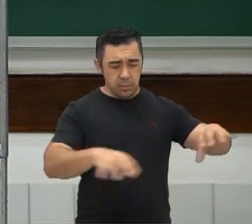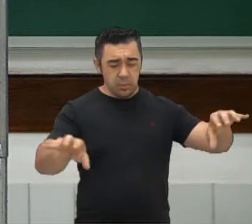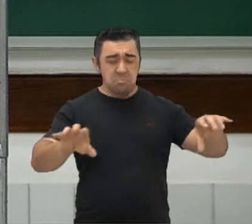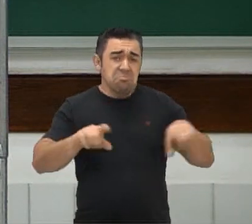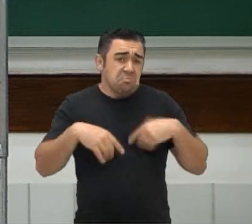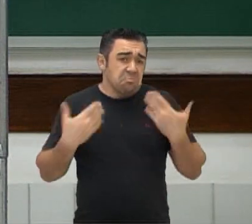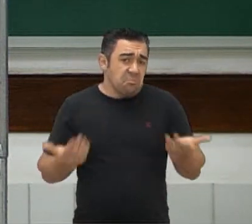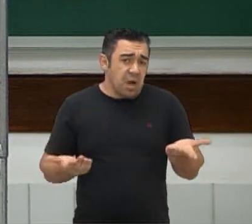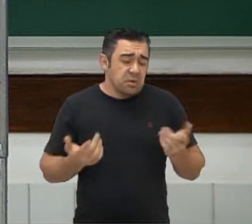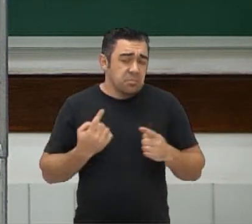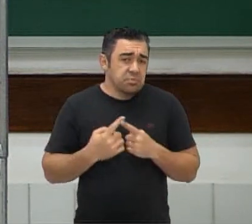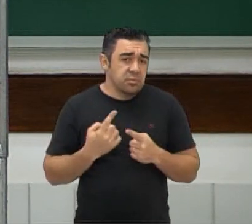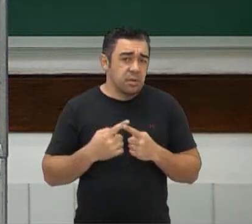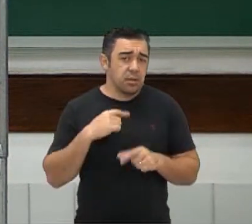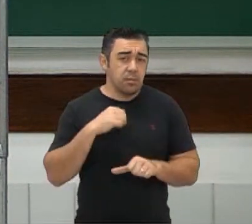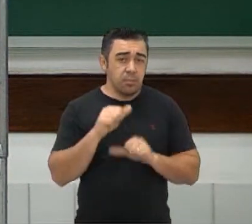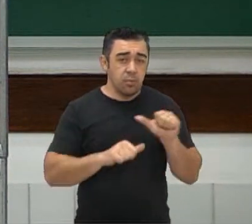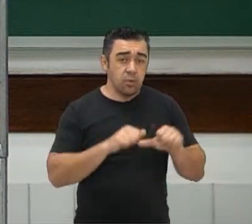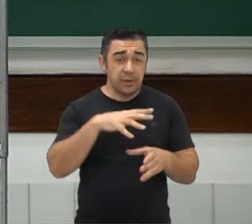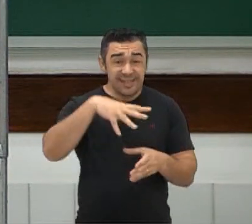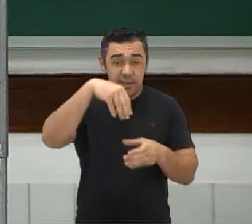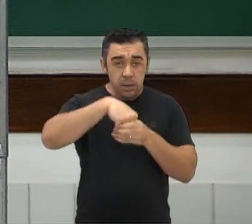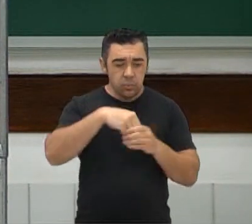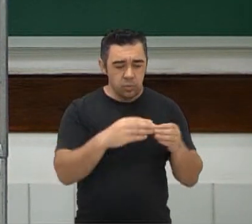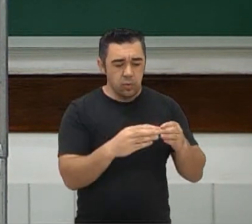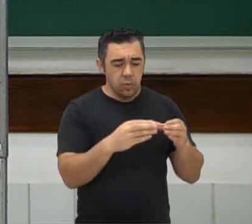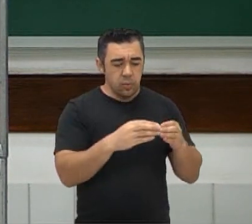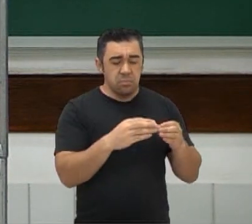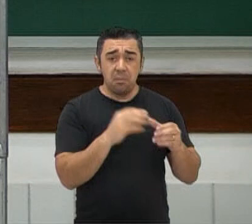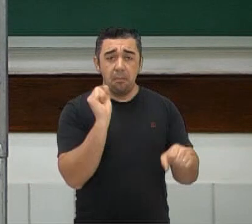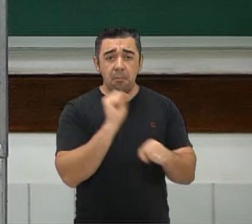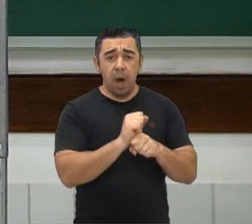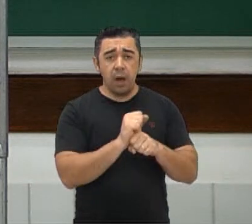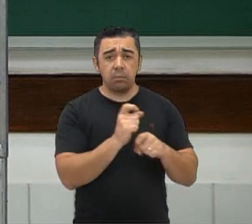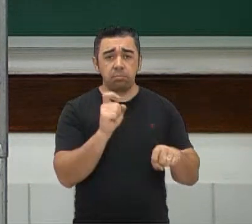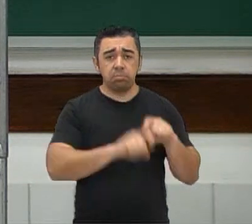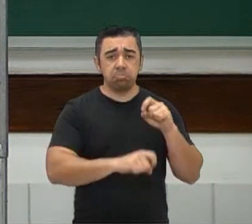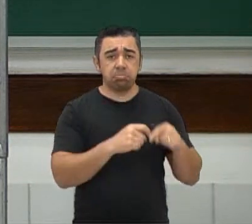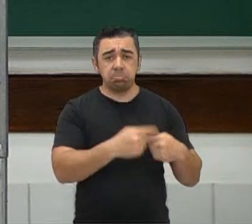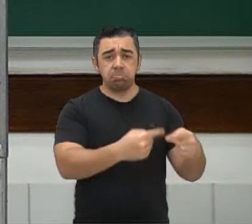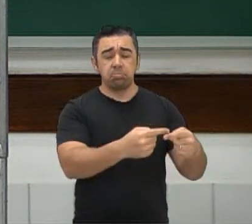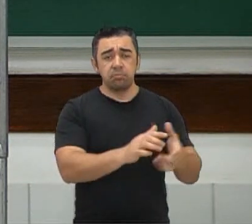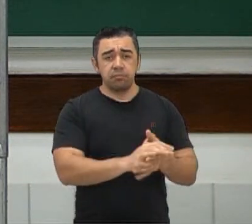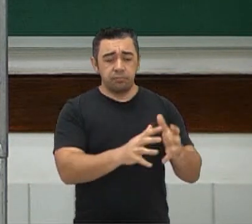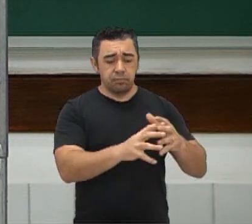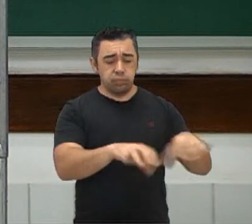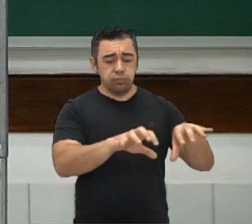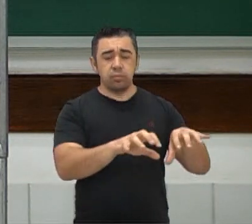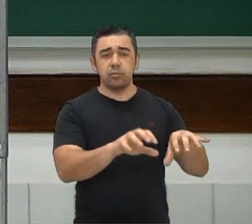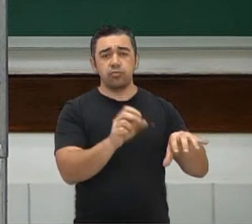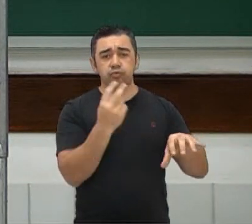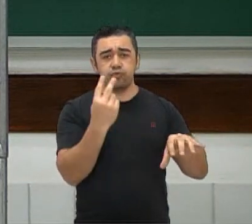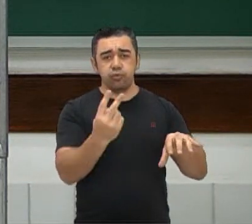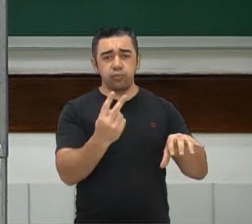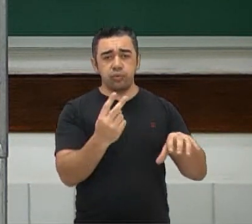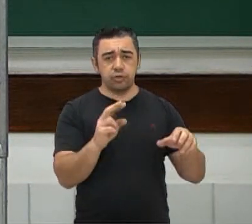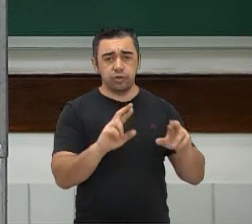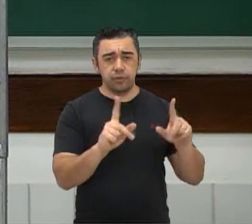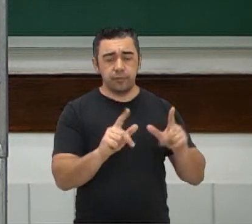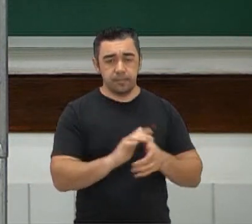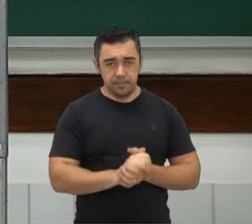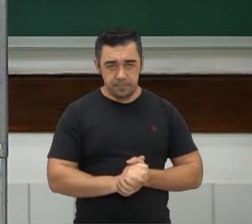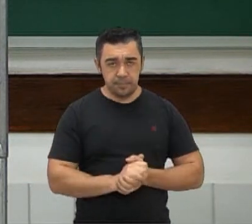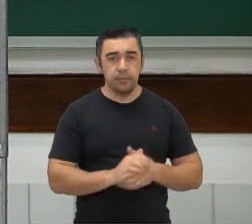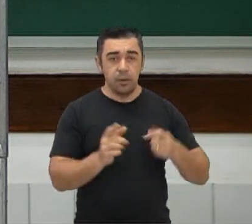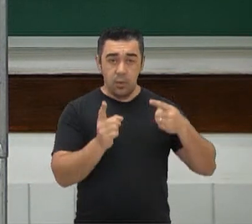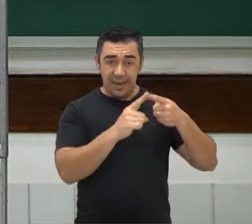organismos começam a se modificar dentro da população e param de acasalar um com o outro, formando então duas espécies diferentes. Então a alopátrica